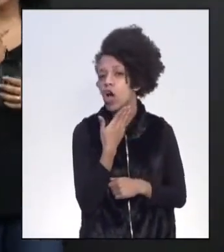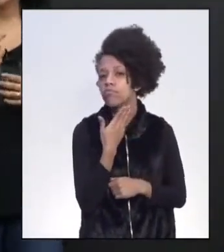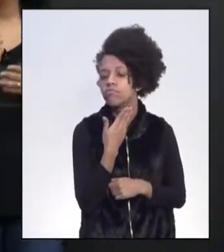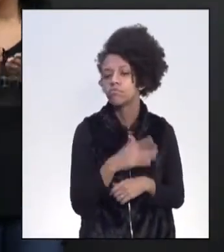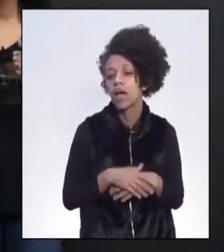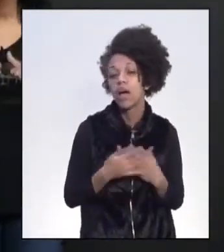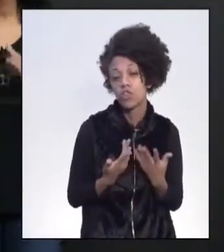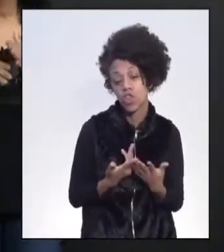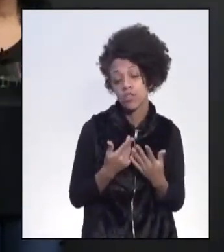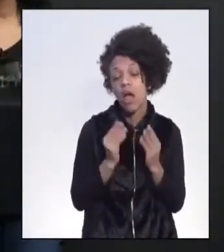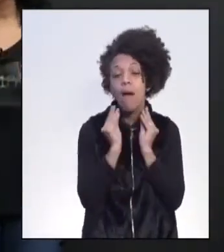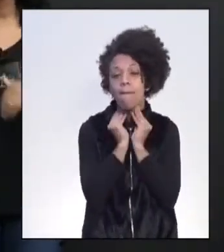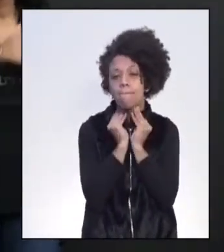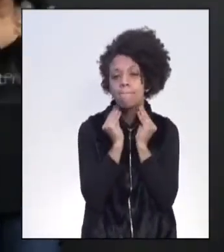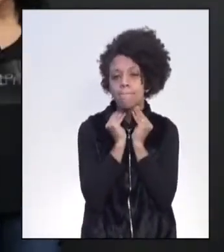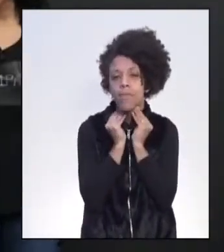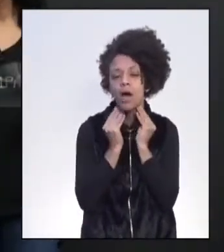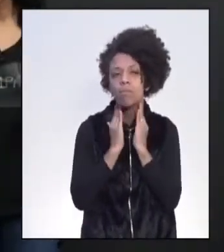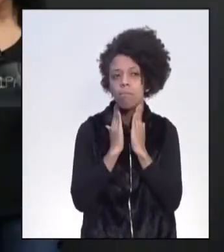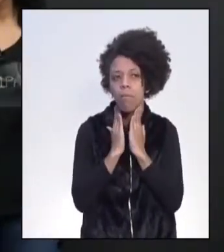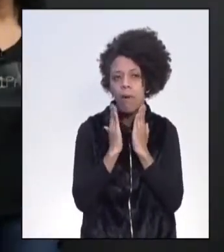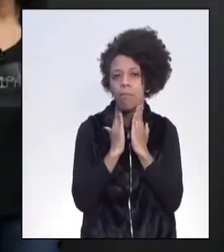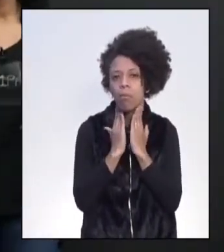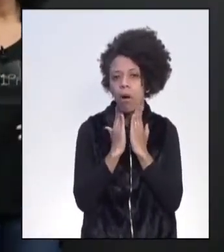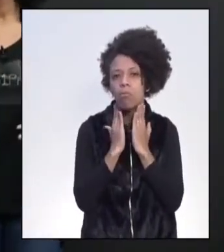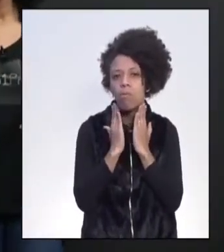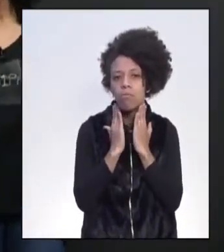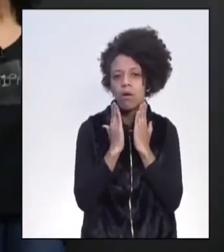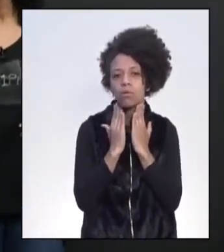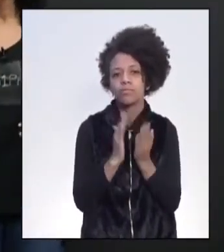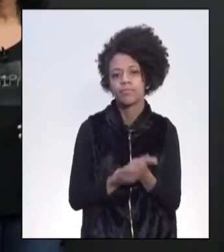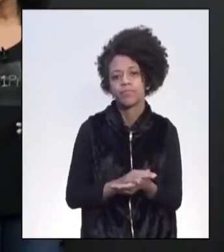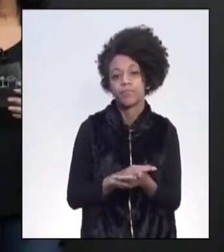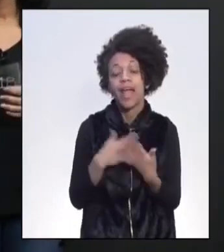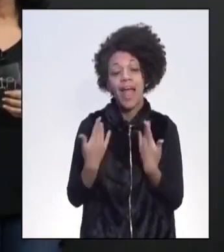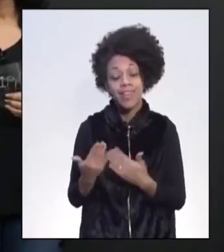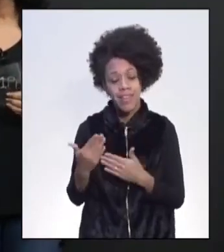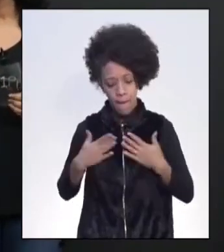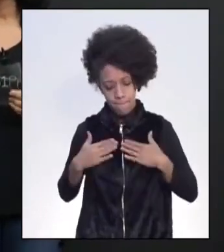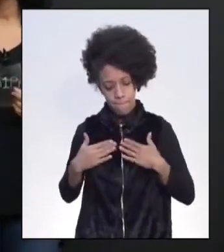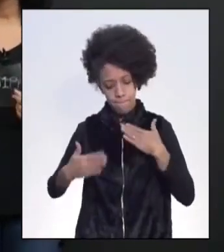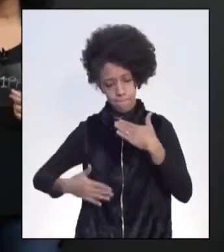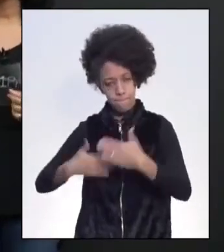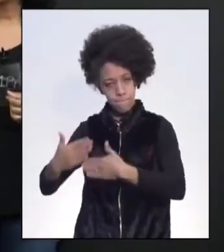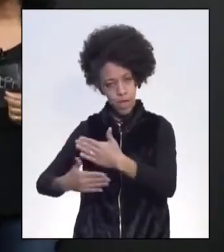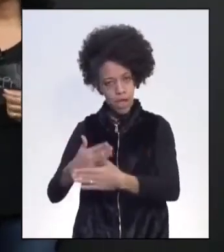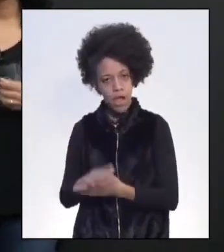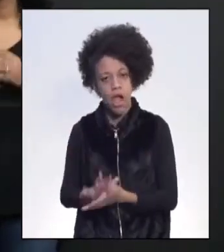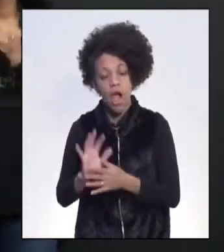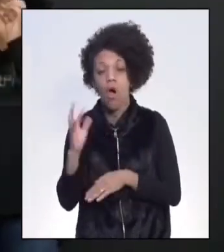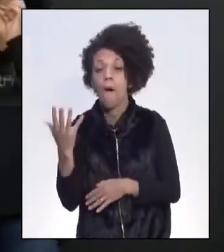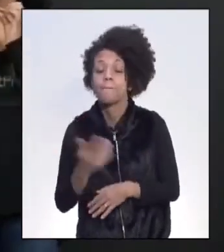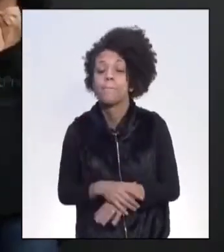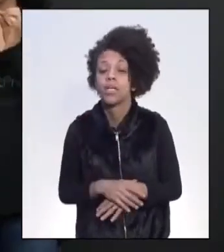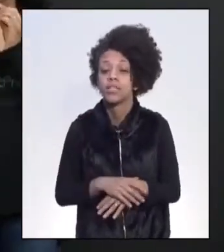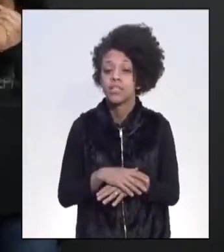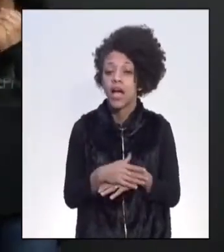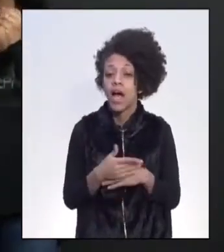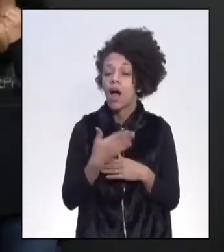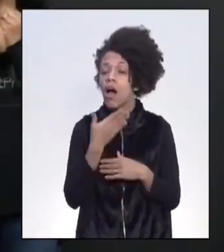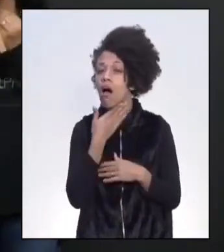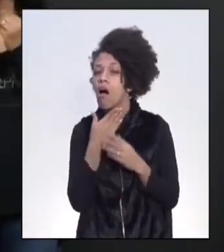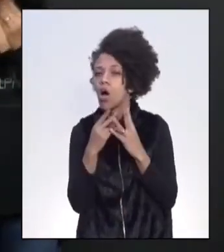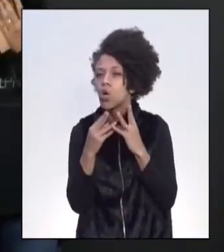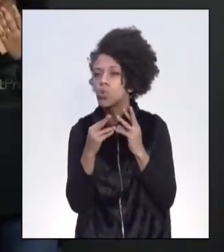as pregas vocais, que elas vibram na passagem do som. Na puberdade, começa devido à testosterona a espessar,